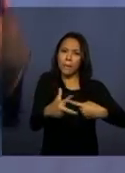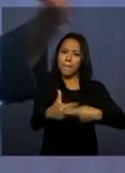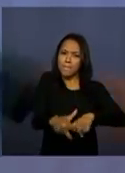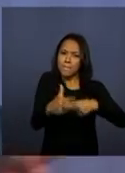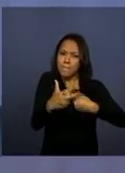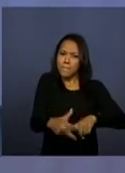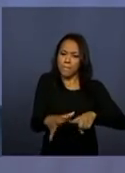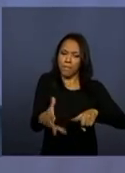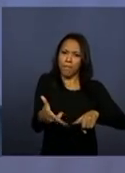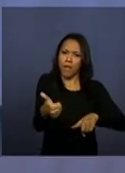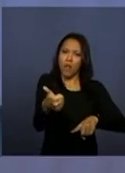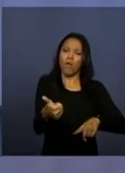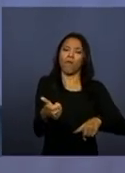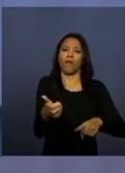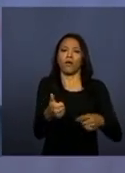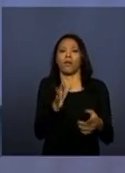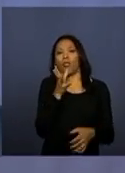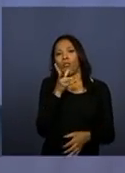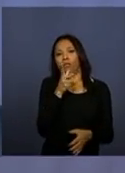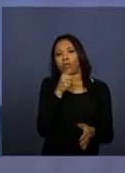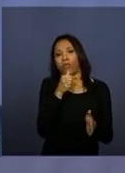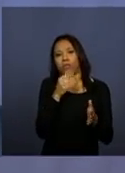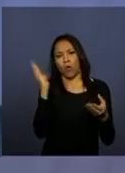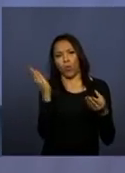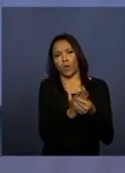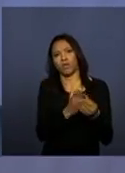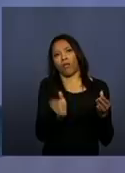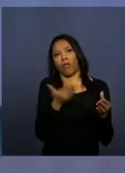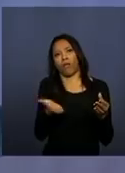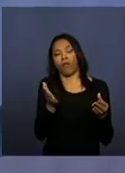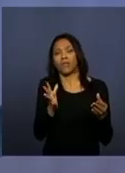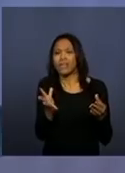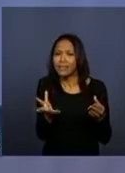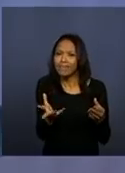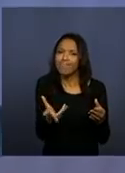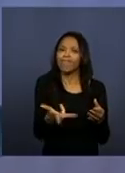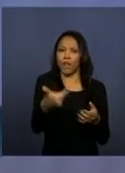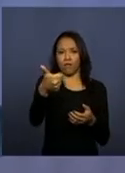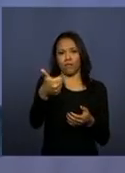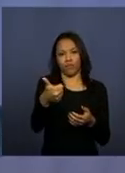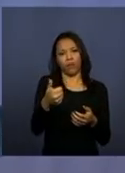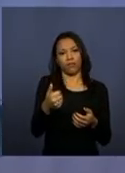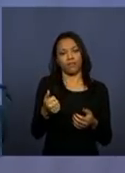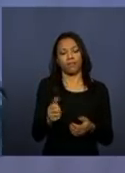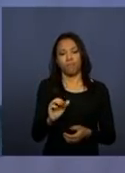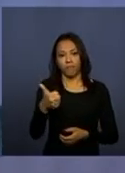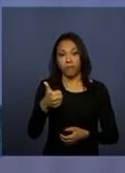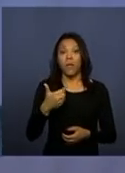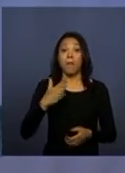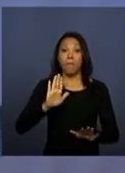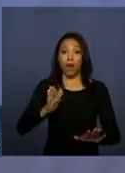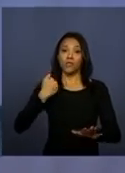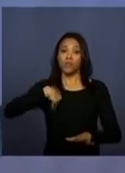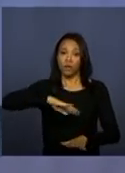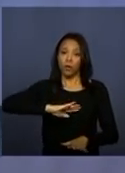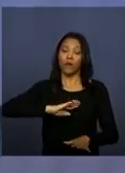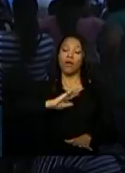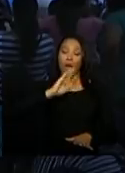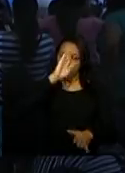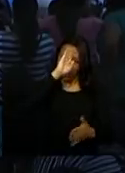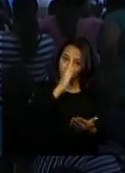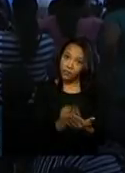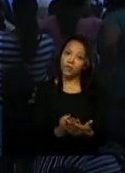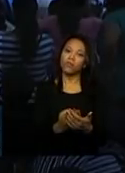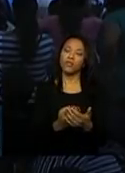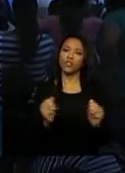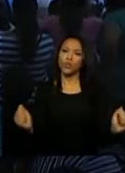aprimorada, desburocratizada, simplificada, melhor. Mas eu acredito que nós juntos